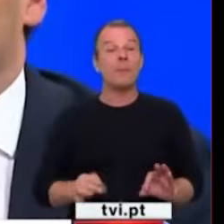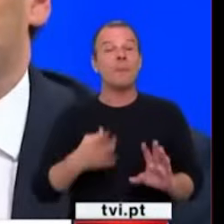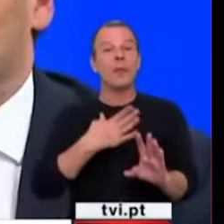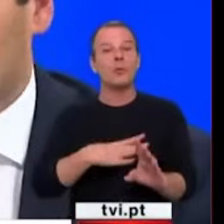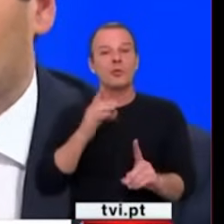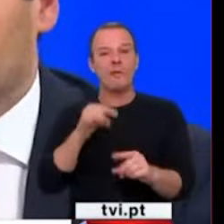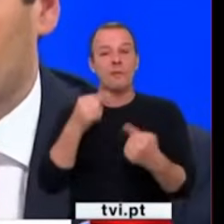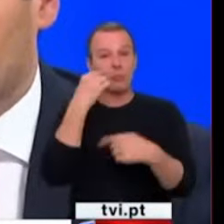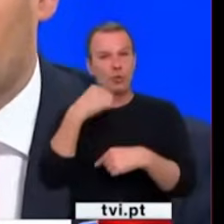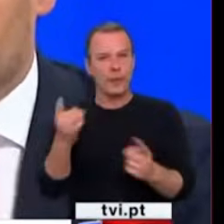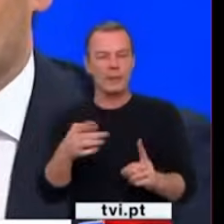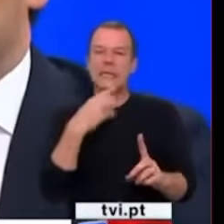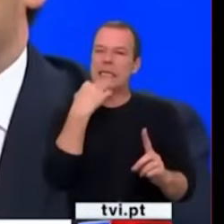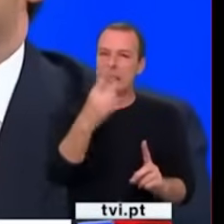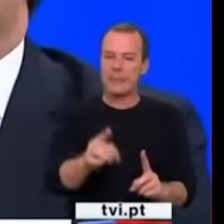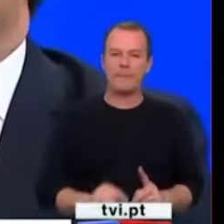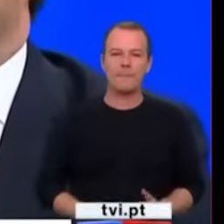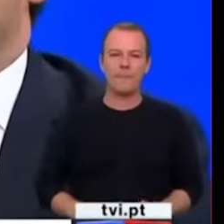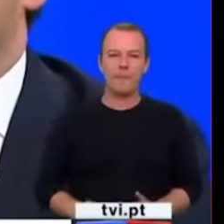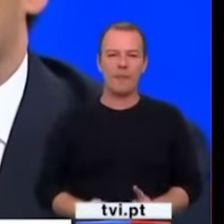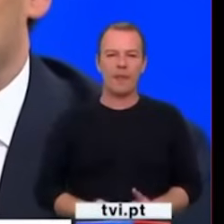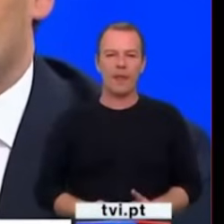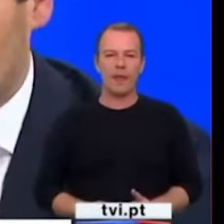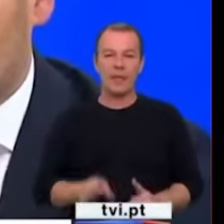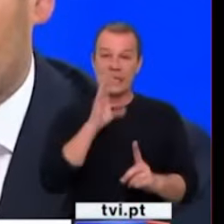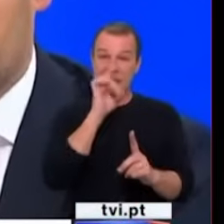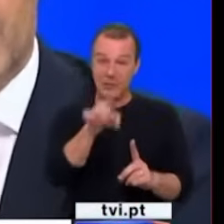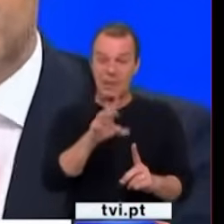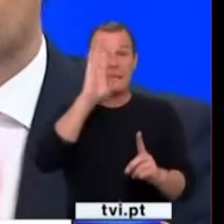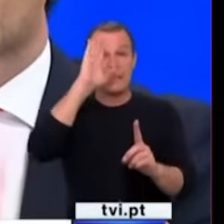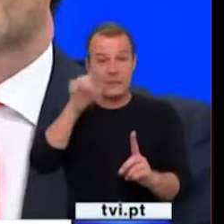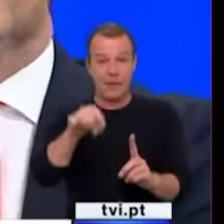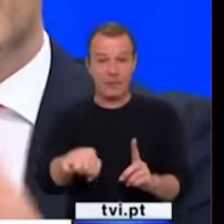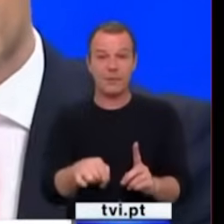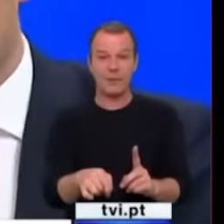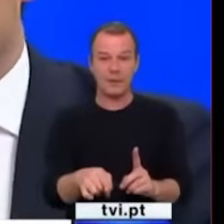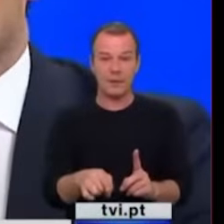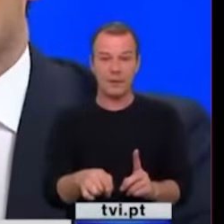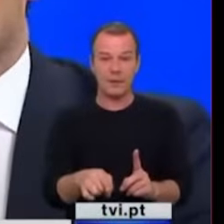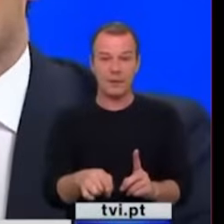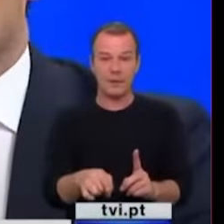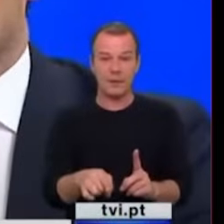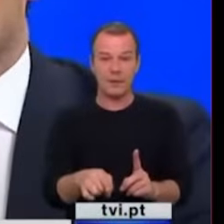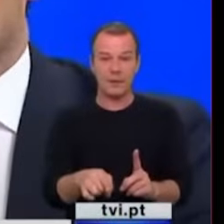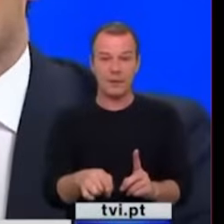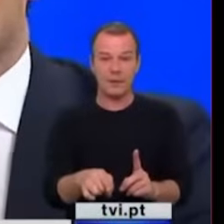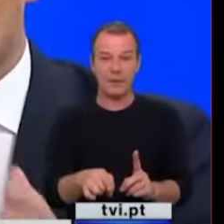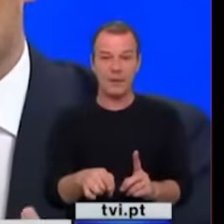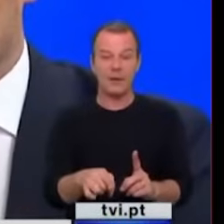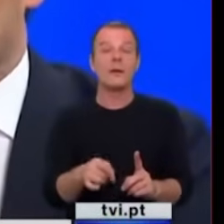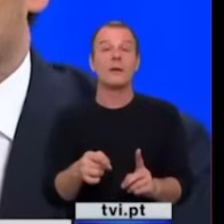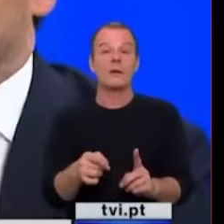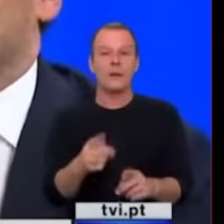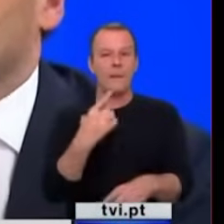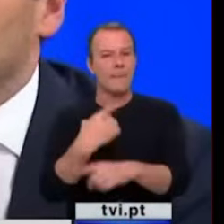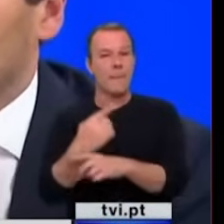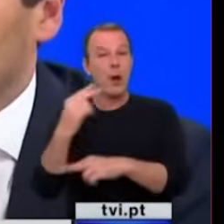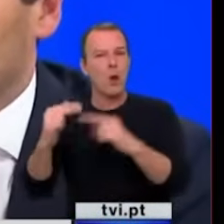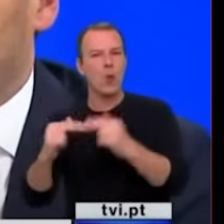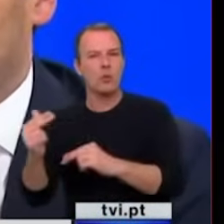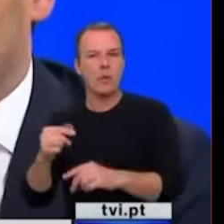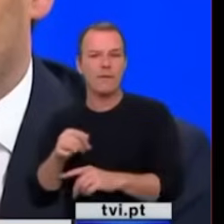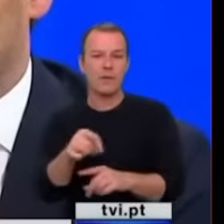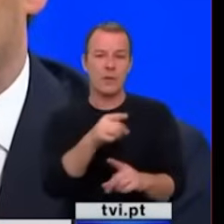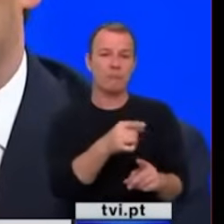co dizer uma coisa gostava de perguntar se S sabe hab dois putos Man is construção você é o grande